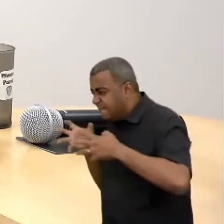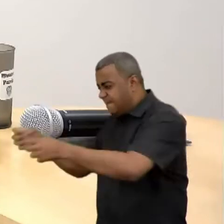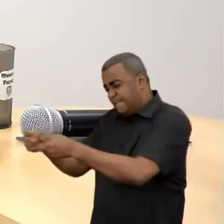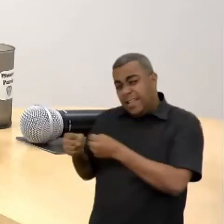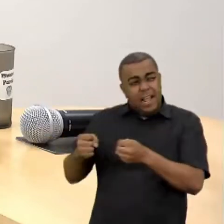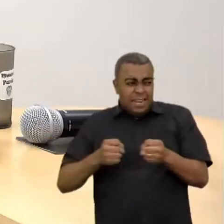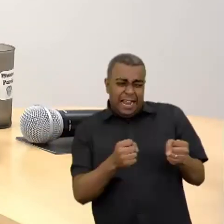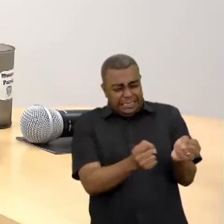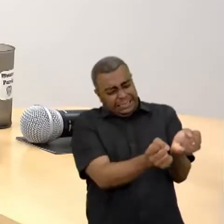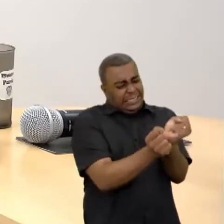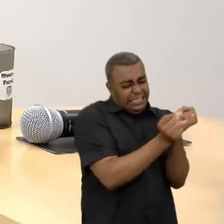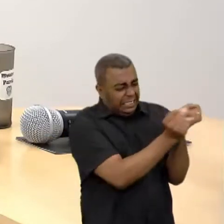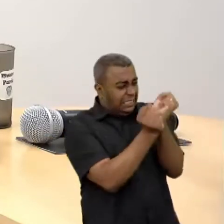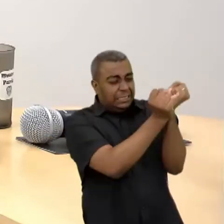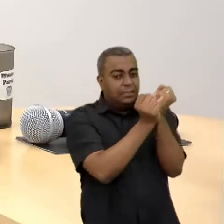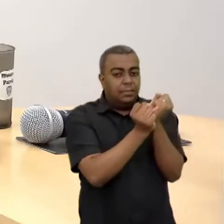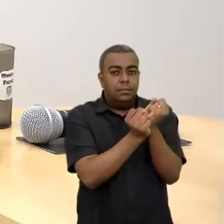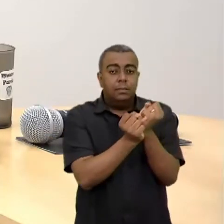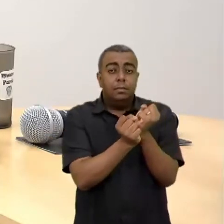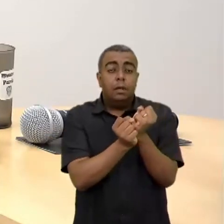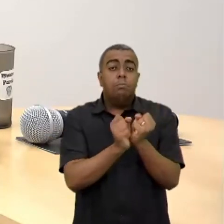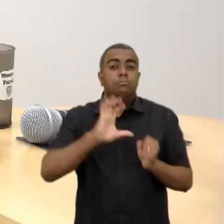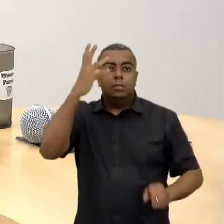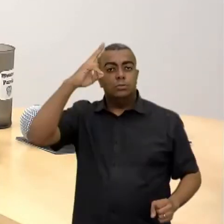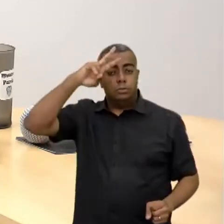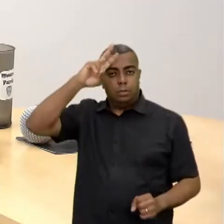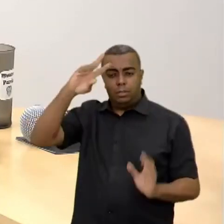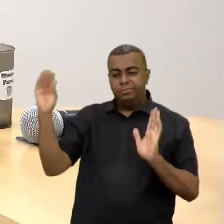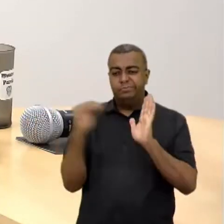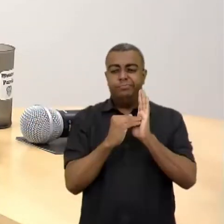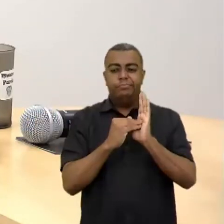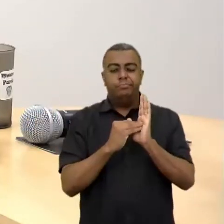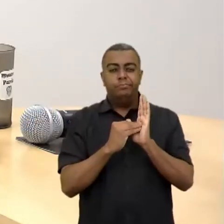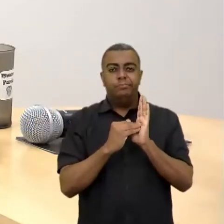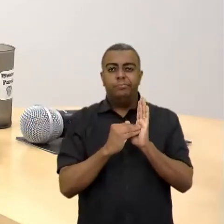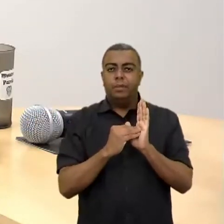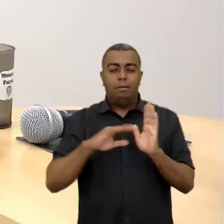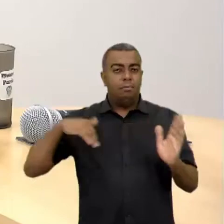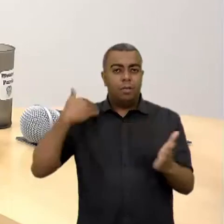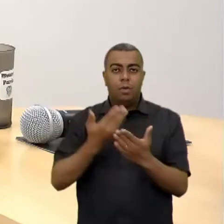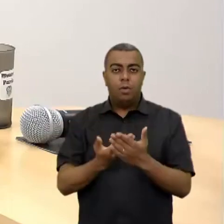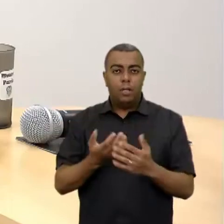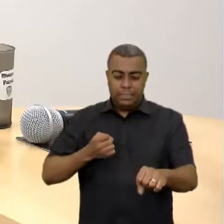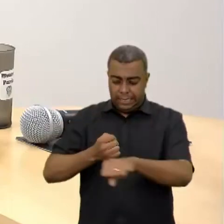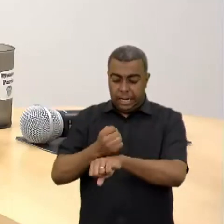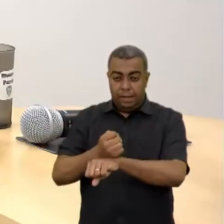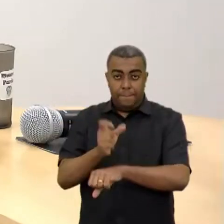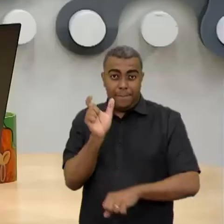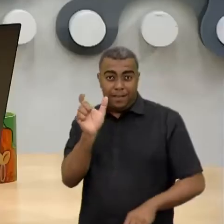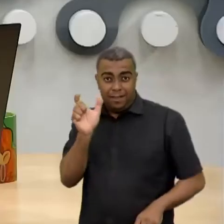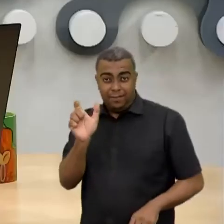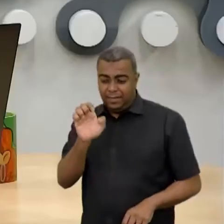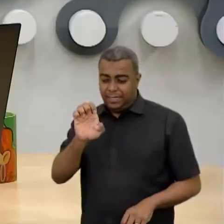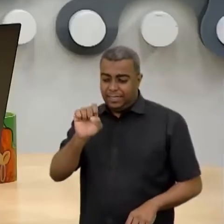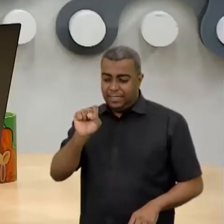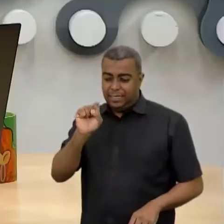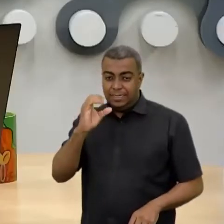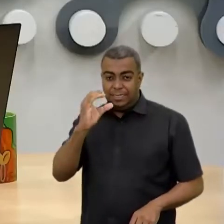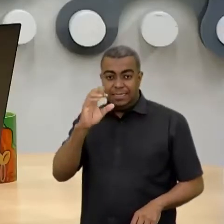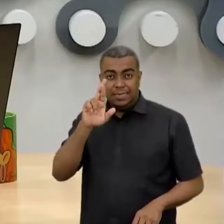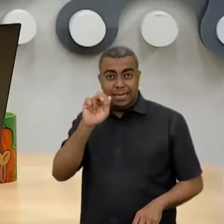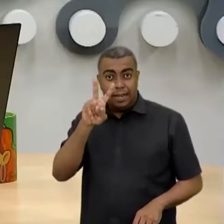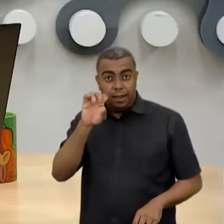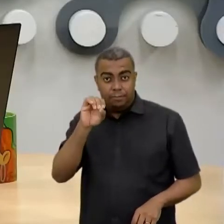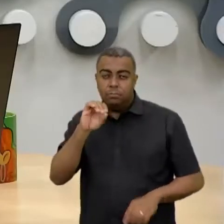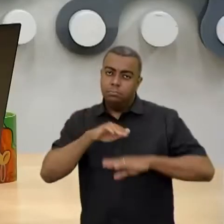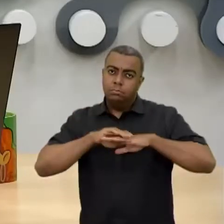piores formas. E isso deixou uma marca na história. Então, por isso a gente não usa escravo. Então, veja se ficou claro para mim, para eu